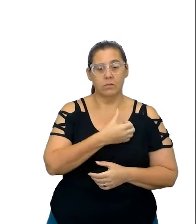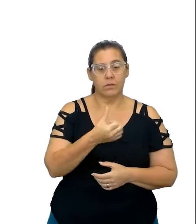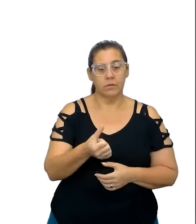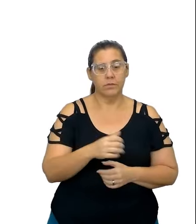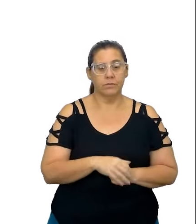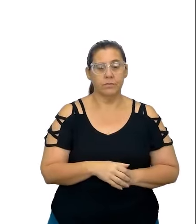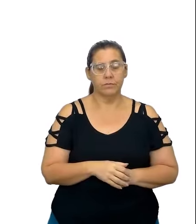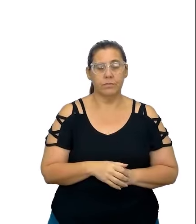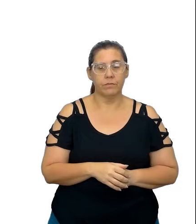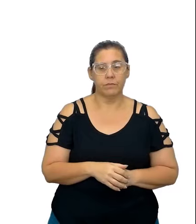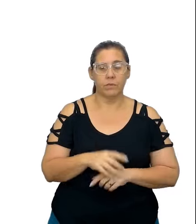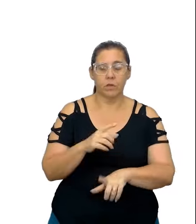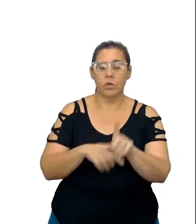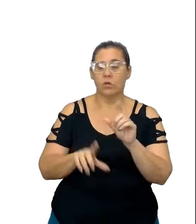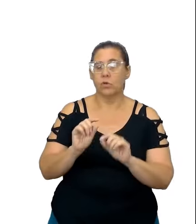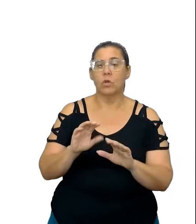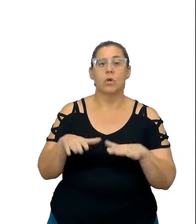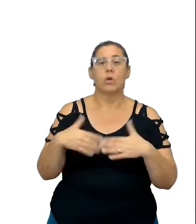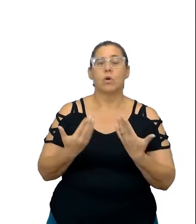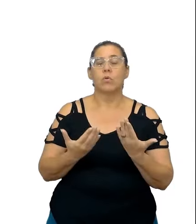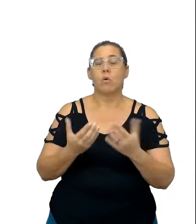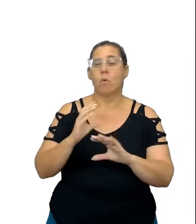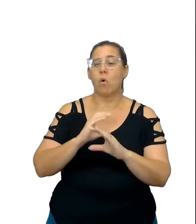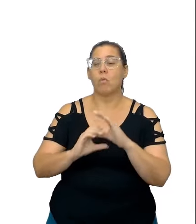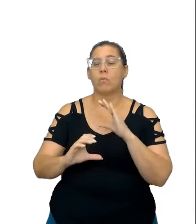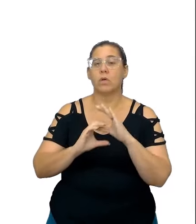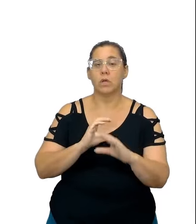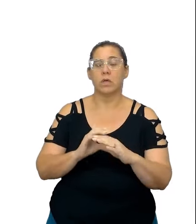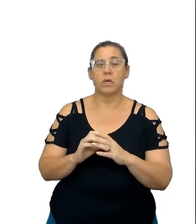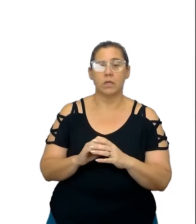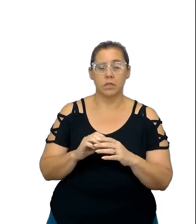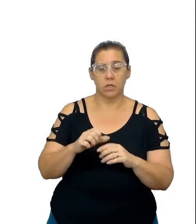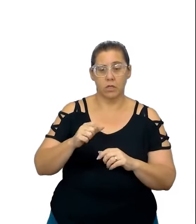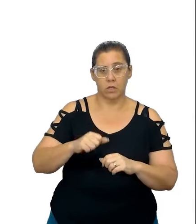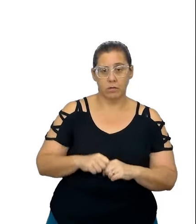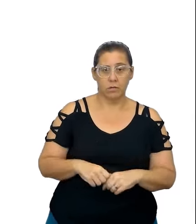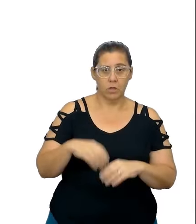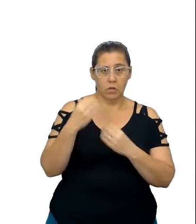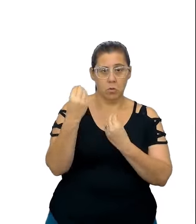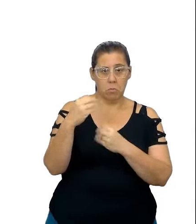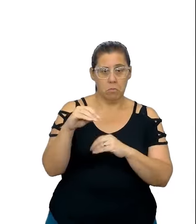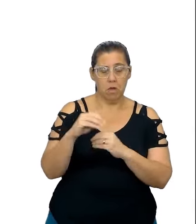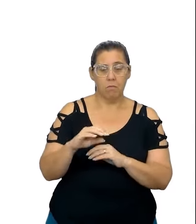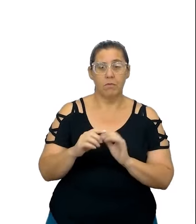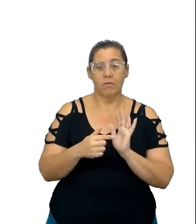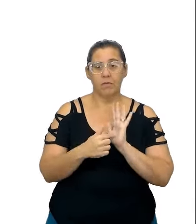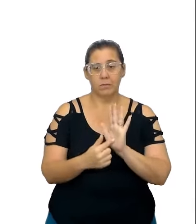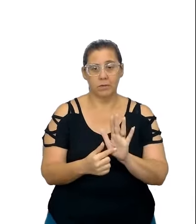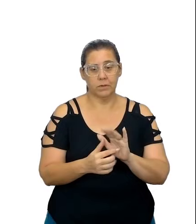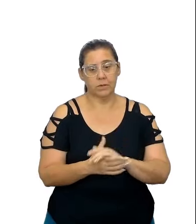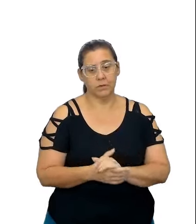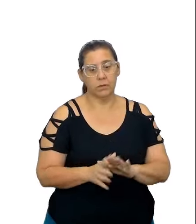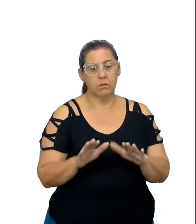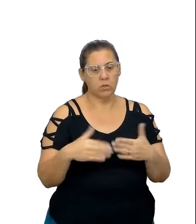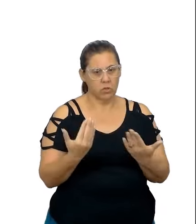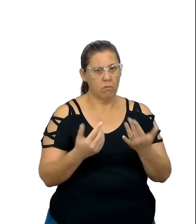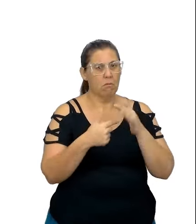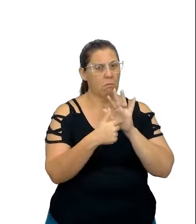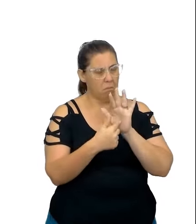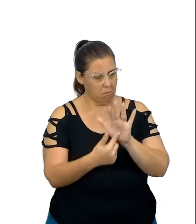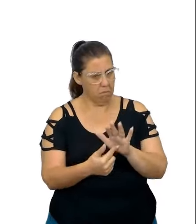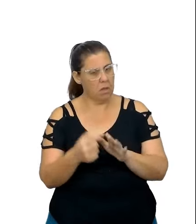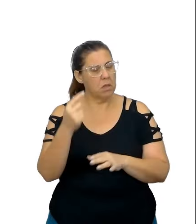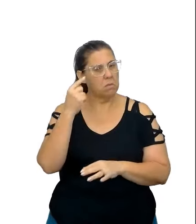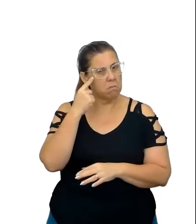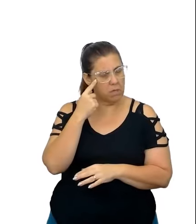Seis, decidir quais serão os veículos de comunicação em que os memes irão circular. Então, quando a gente já está tocando nesse assunto, a gente está